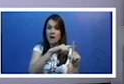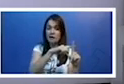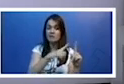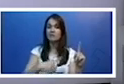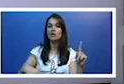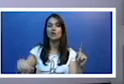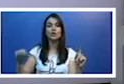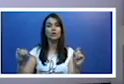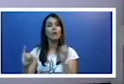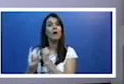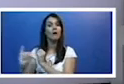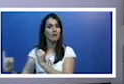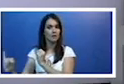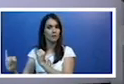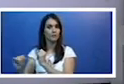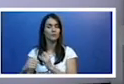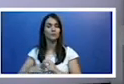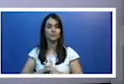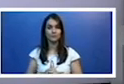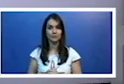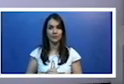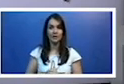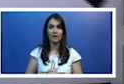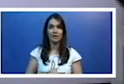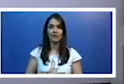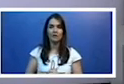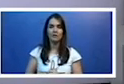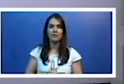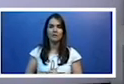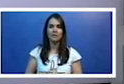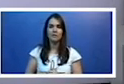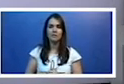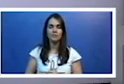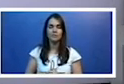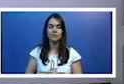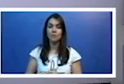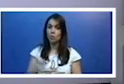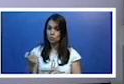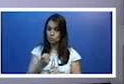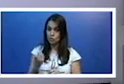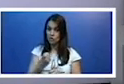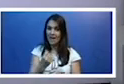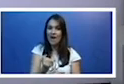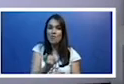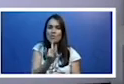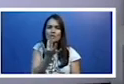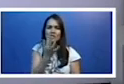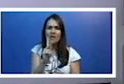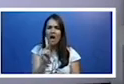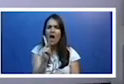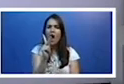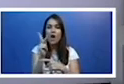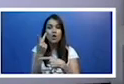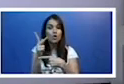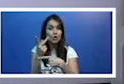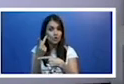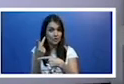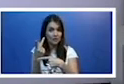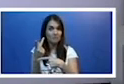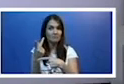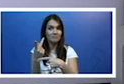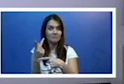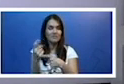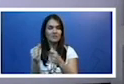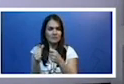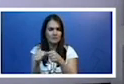o ânion. Esse H+ é a quantidade, o X vai aqui na frente, que é a quantidade de hidrogênios que está participando da